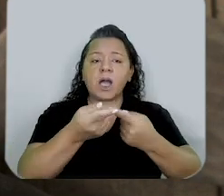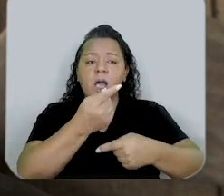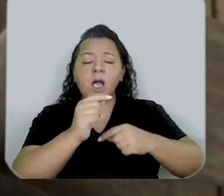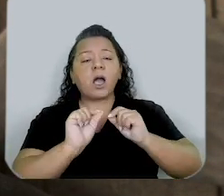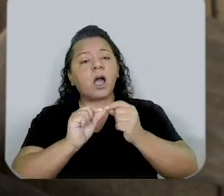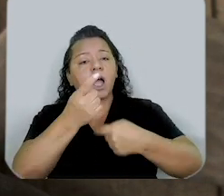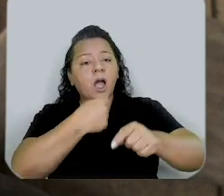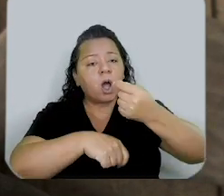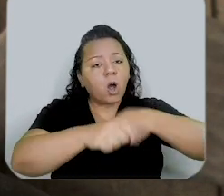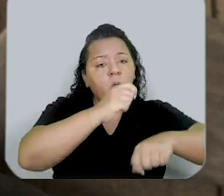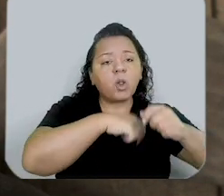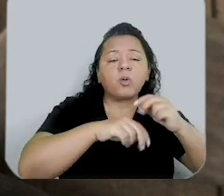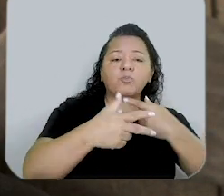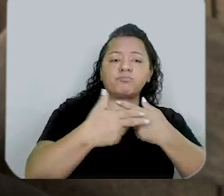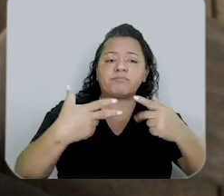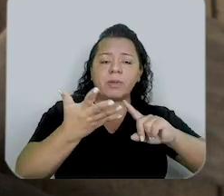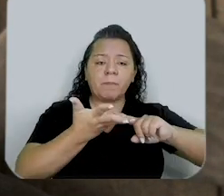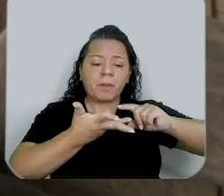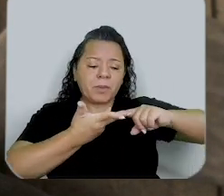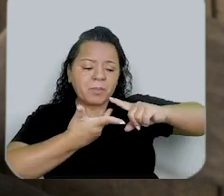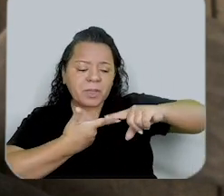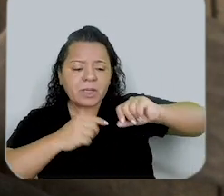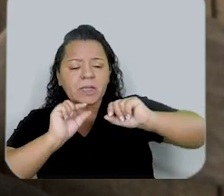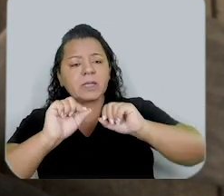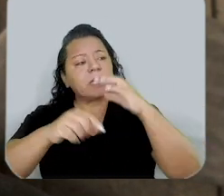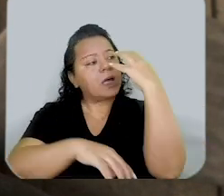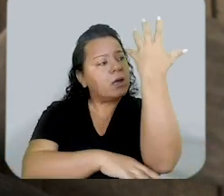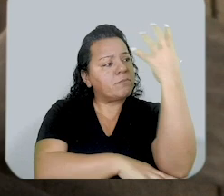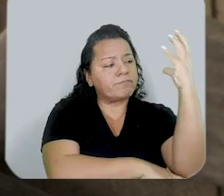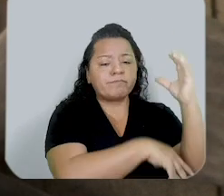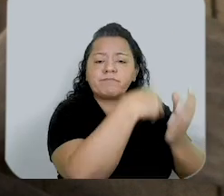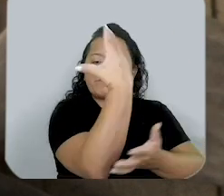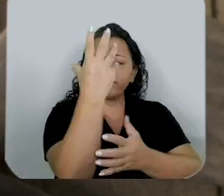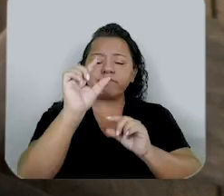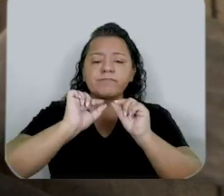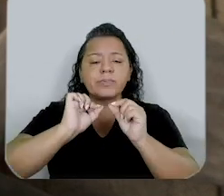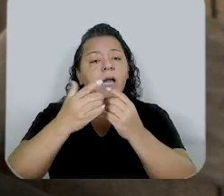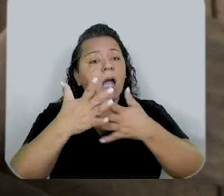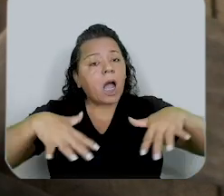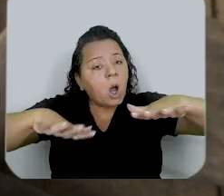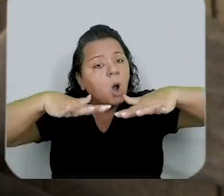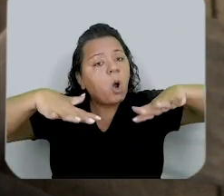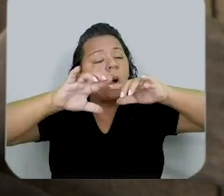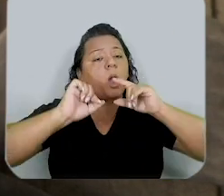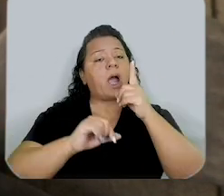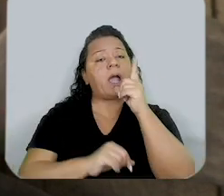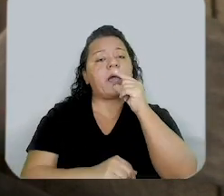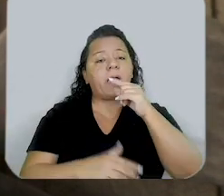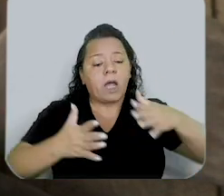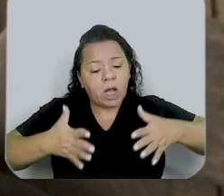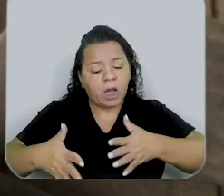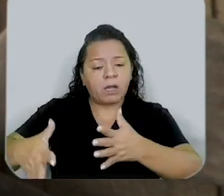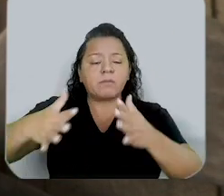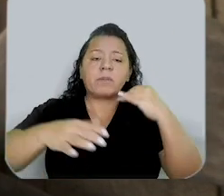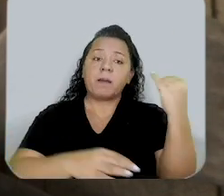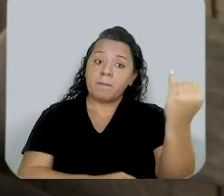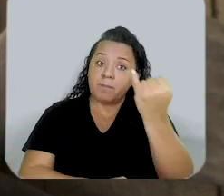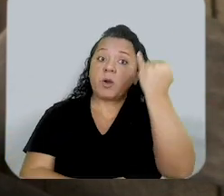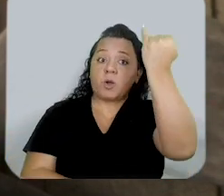que valorizam, é necessário olhar para isso, porque o rio realmente é algo muito importante, né?